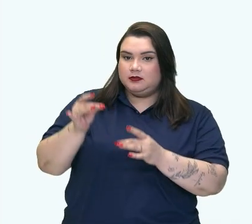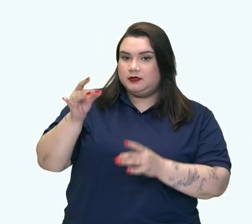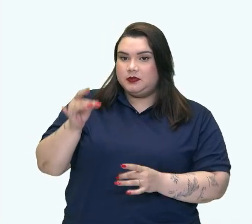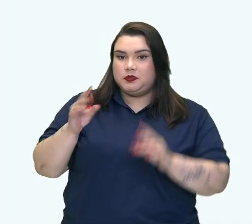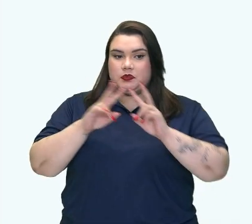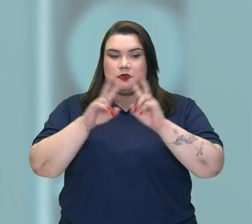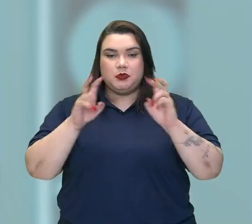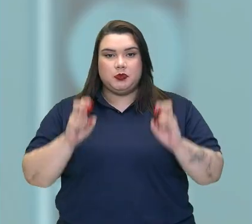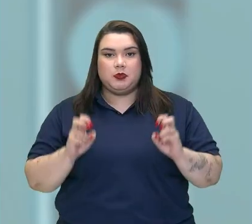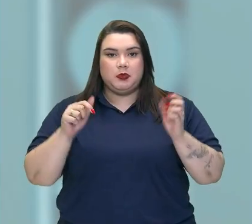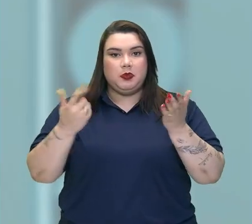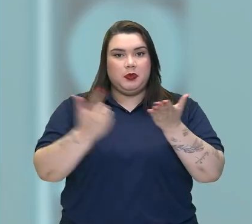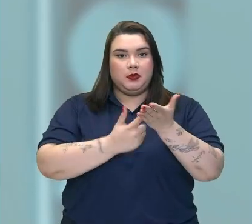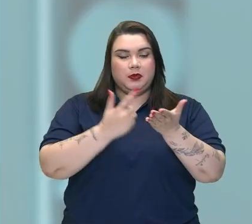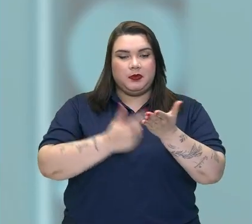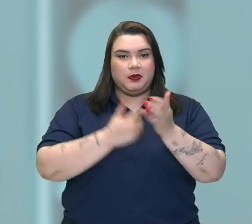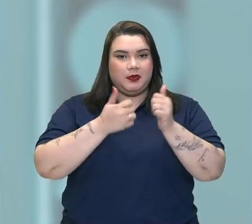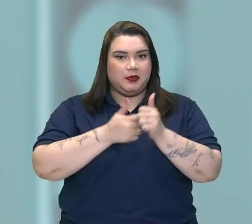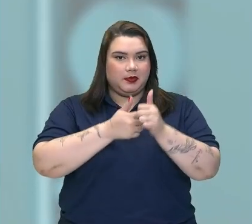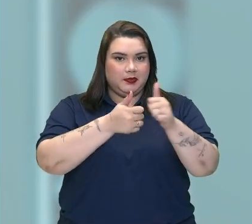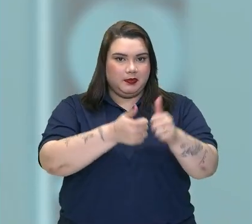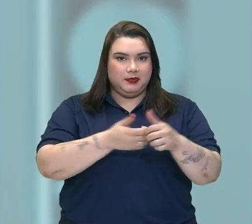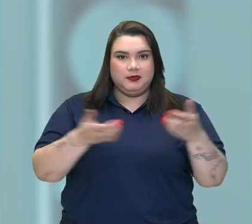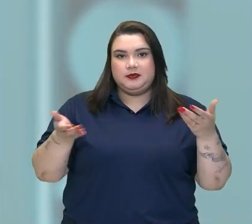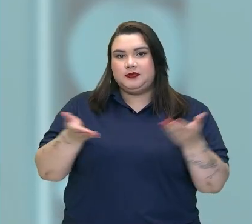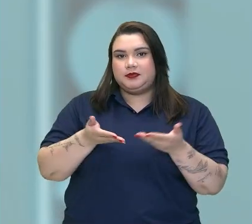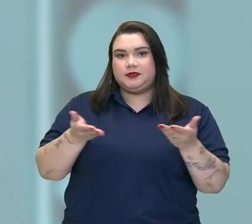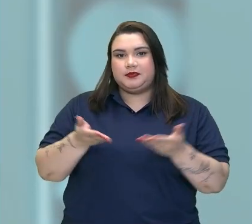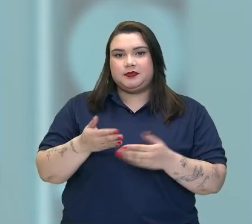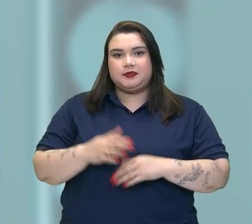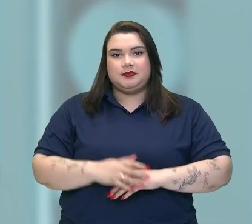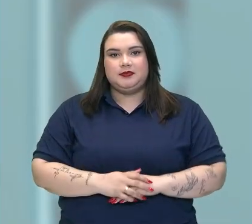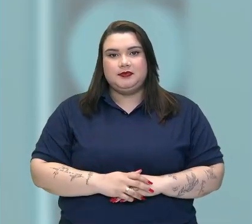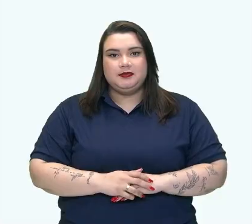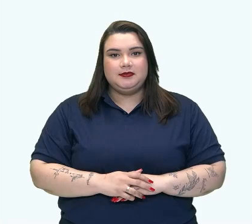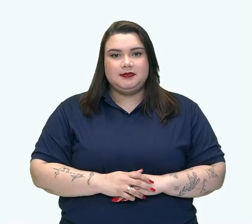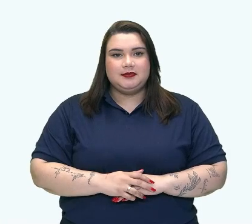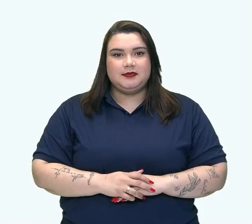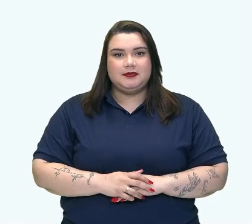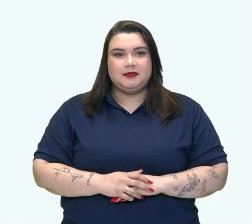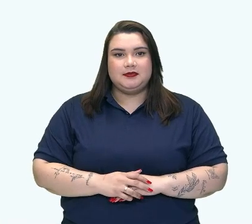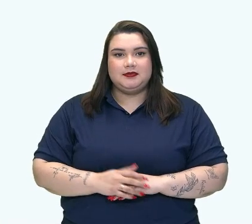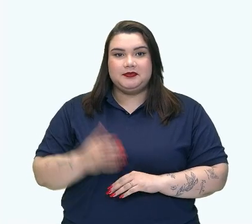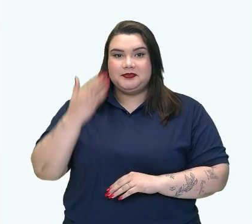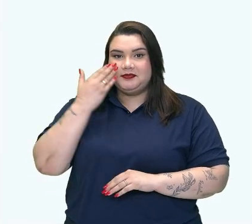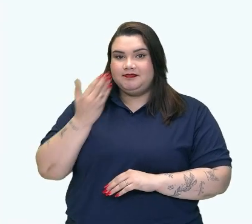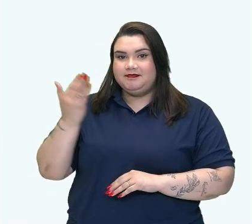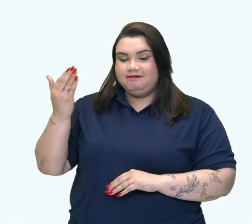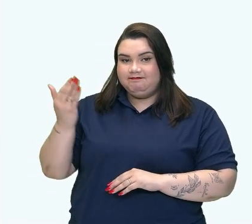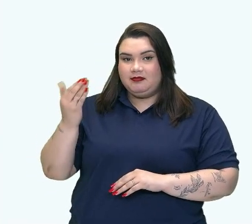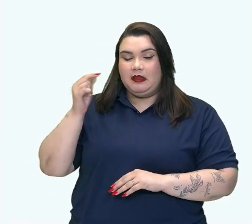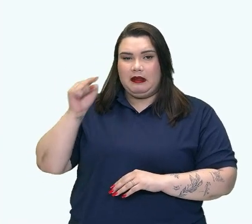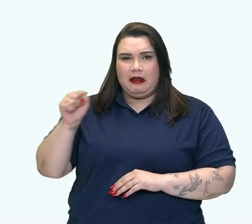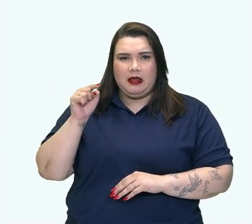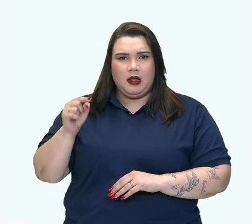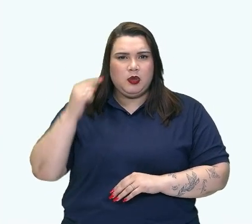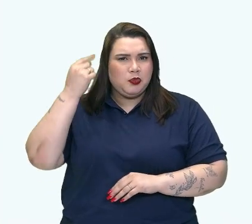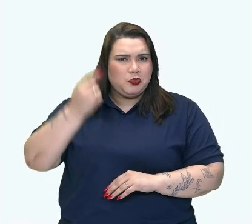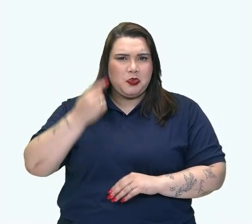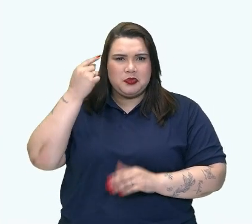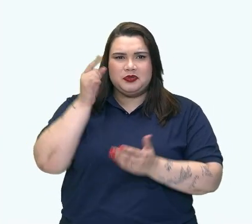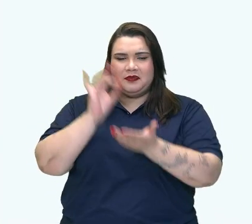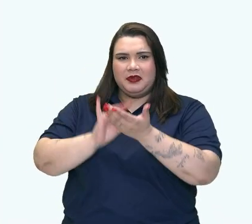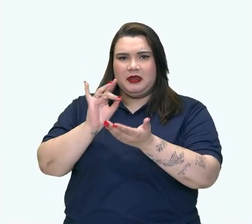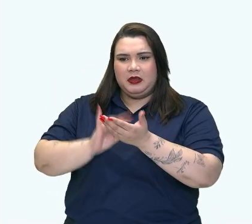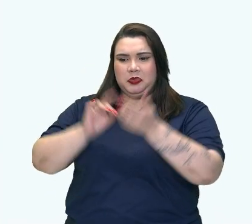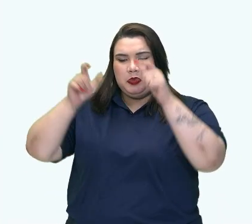dessa obra. Eu quero que vocês acompanhem comigo agora. Vejam aí. Bill Doido. Bill Doido era o doido oficial